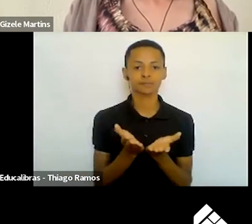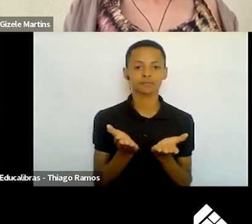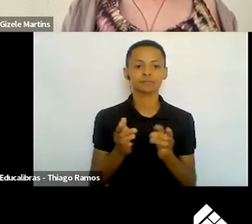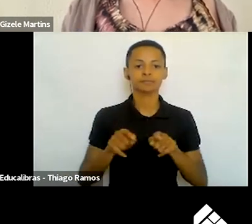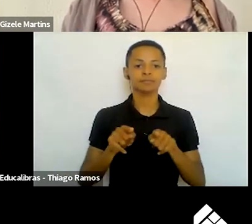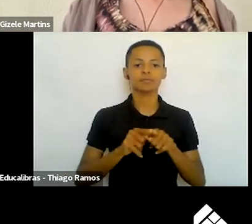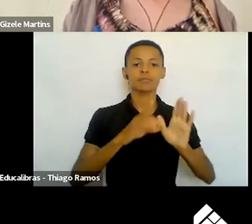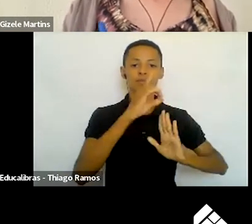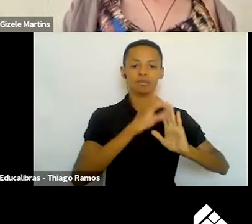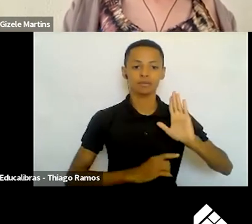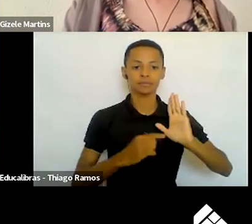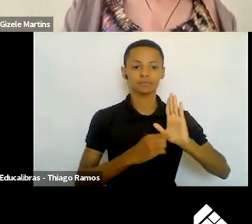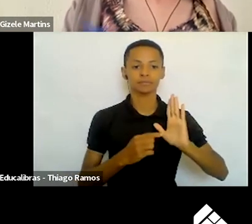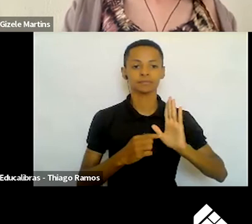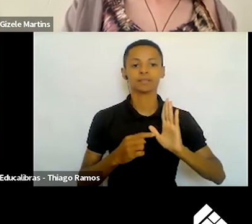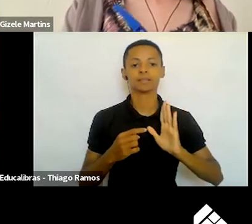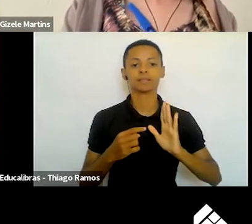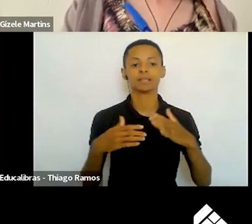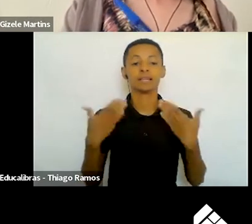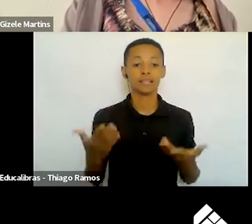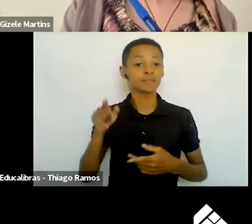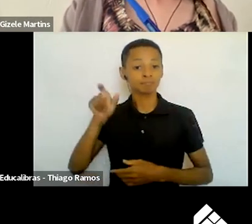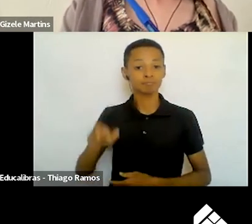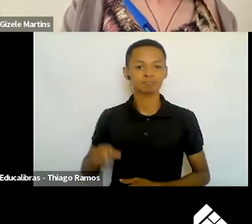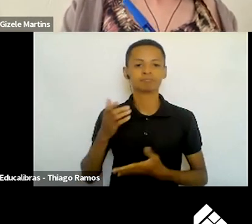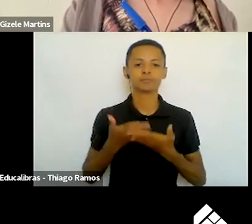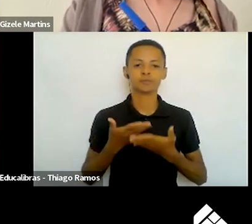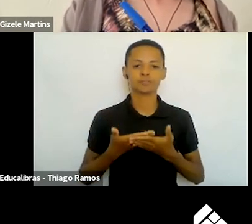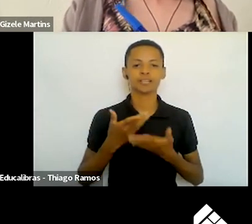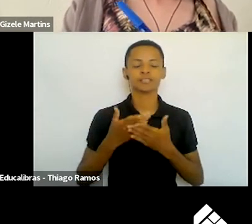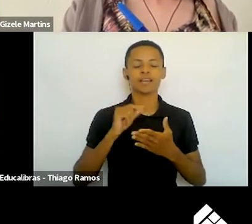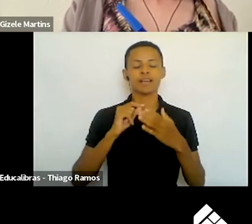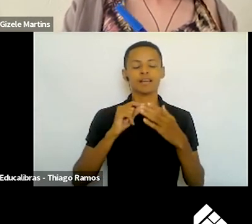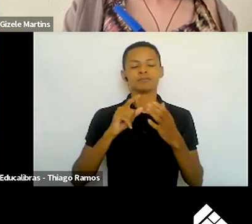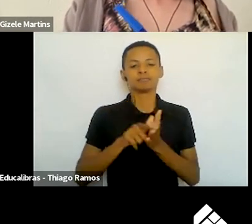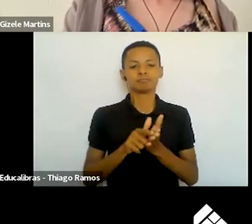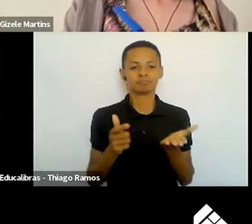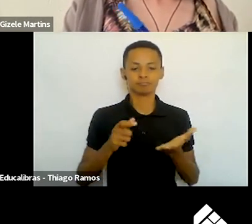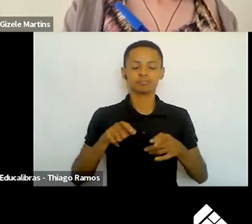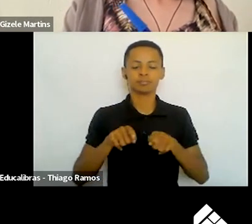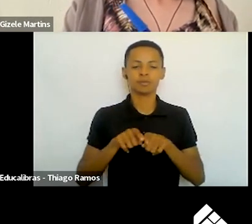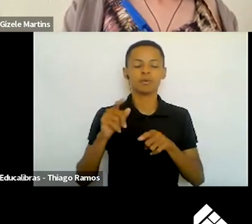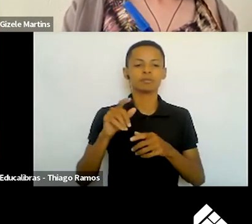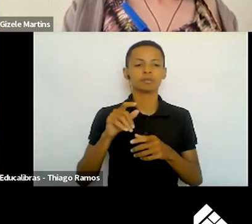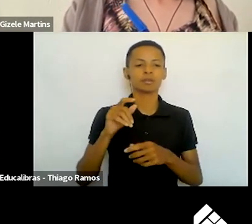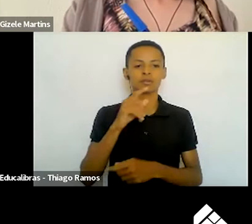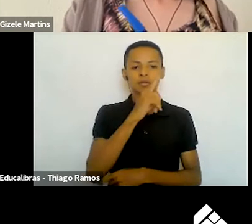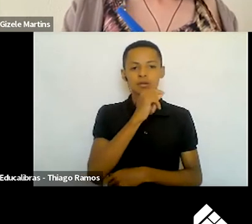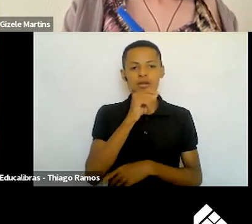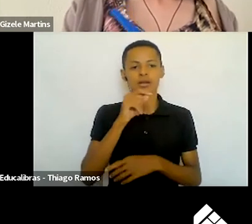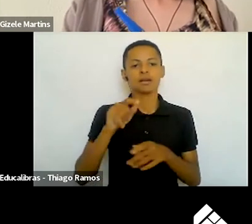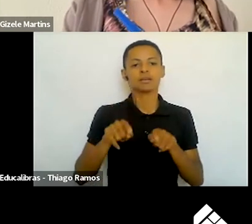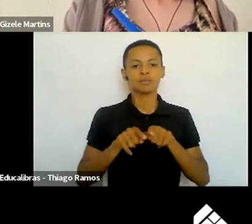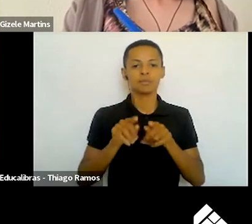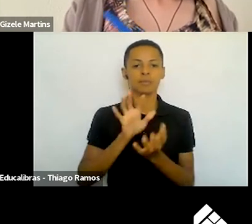Direitos. Ele é estudante de jornalismo na Universidade Católica de Pernambuco e foi colunista do